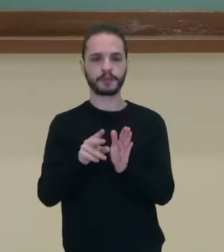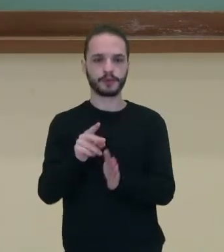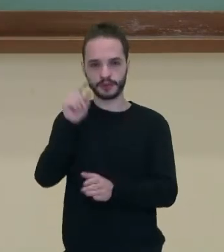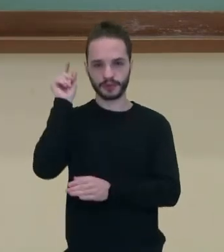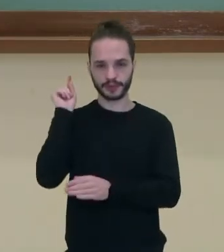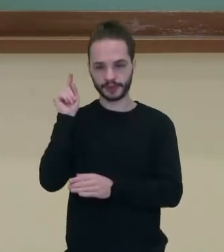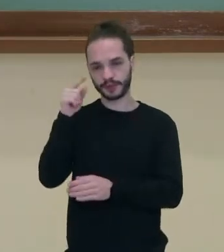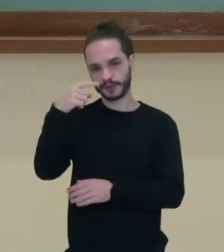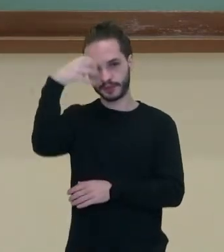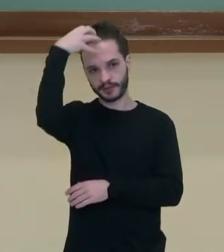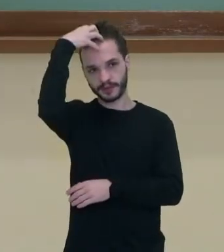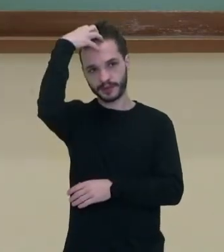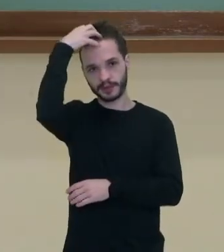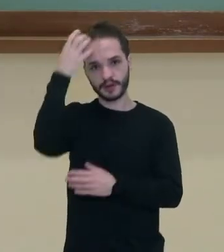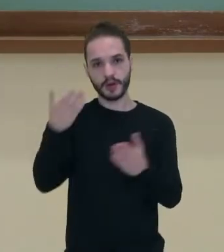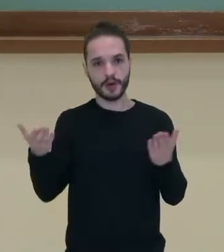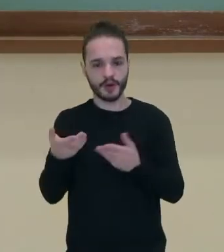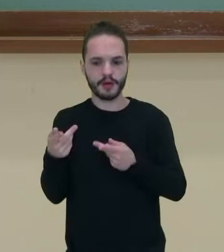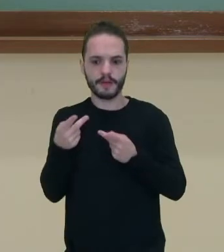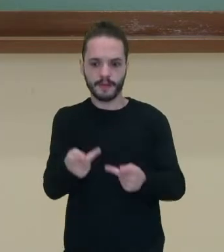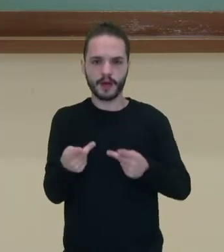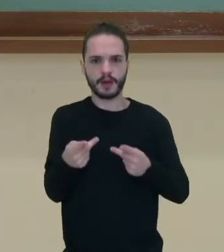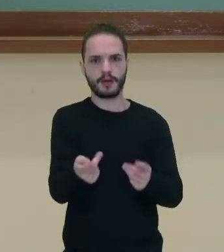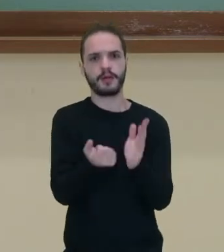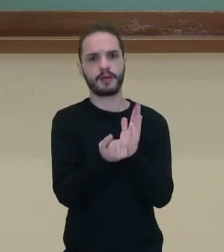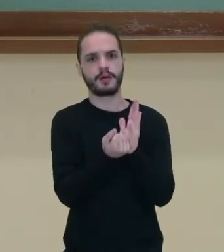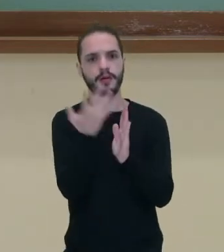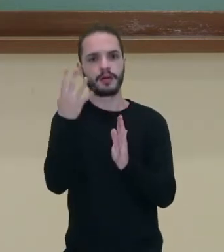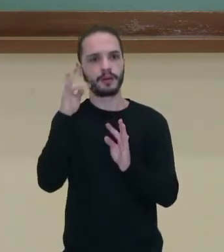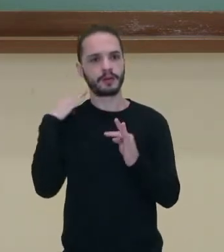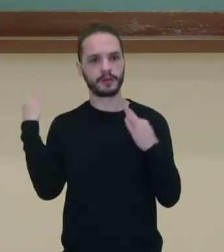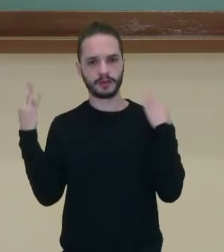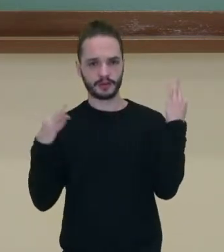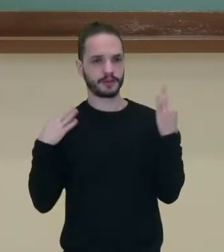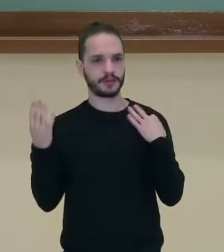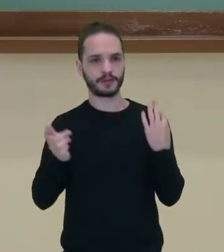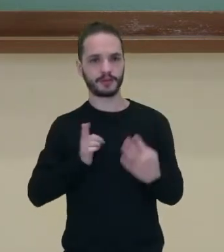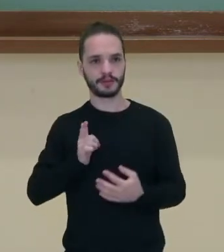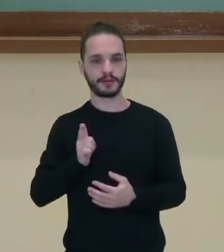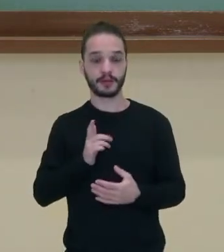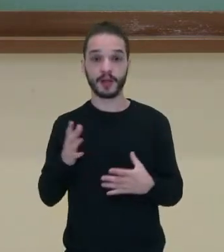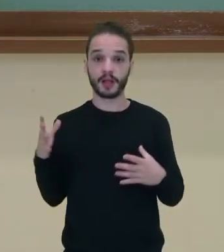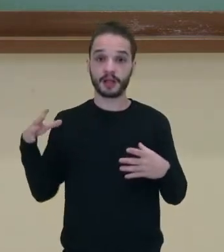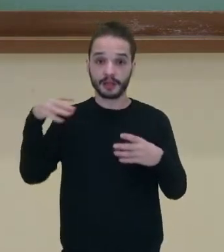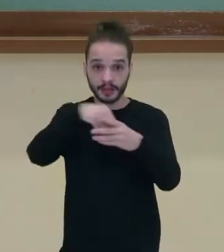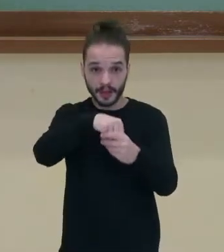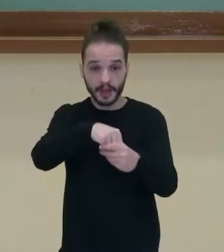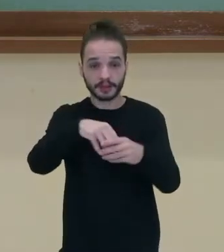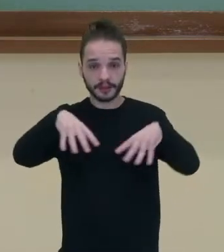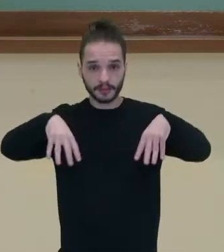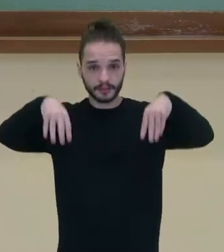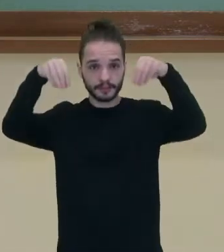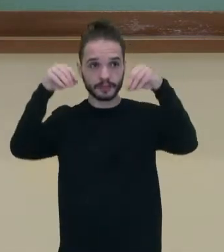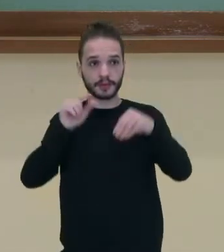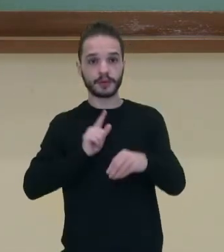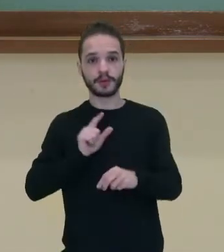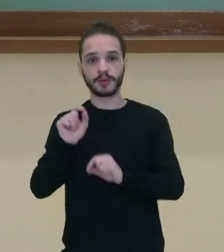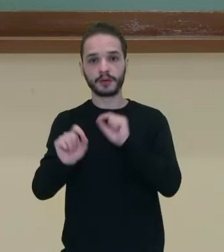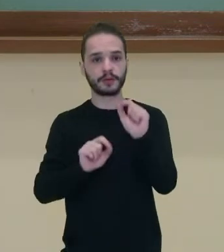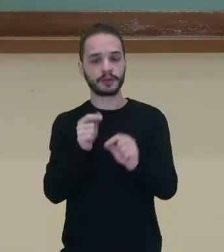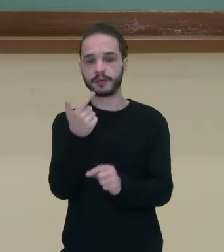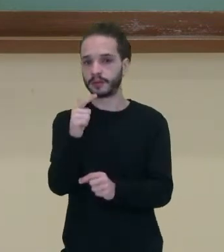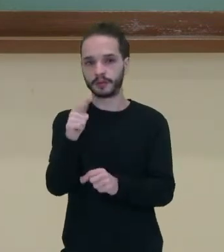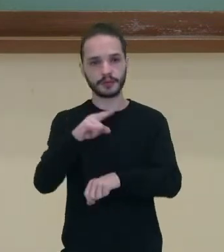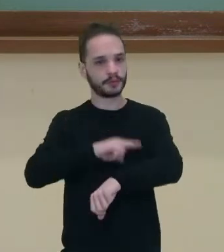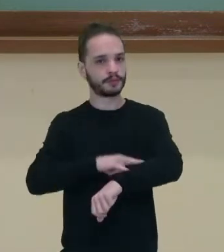ele é visitado, né, por milhares de turistas todos os anos, né? E uma curiosidade, que dentro deste palácio gigantesco não tinha banheiro,